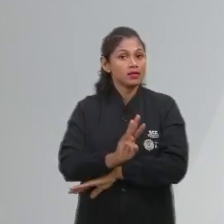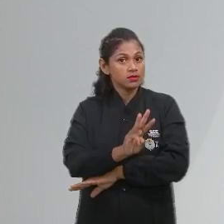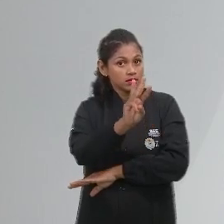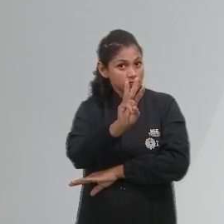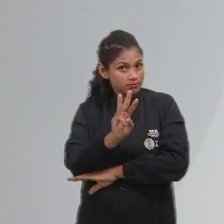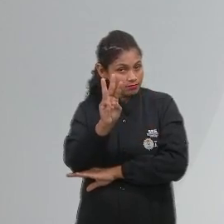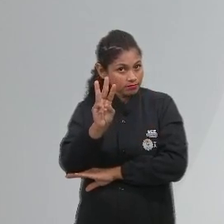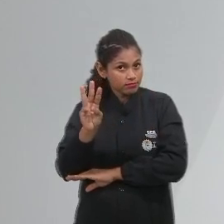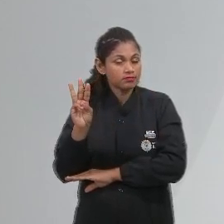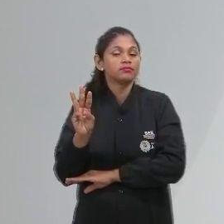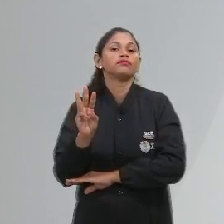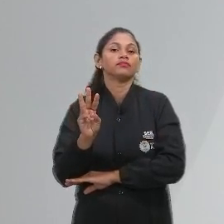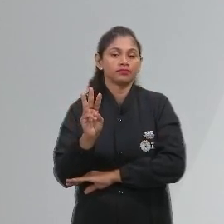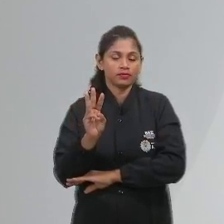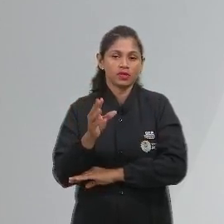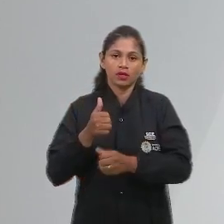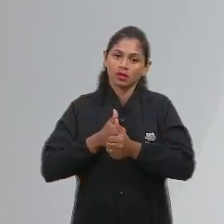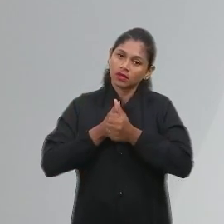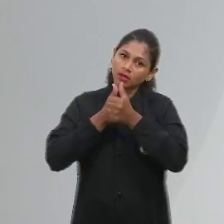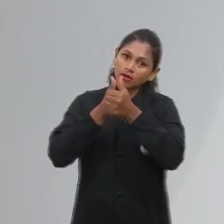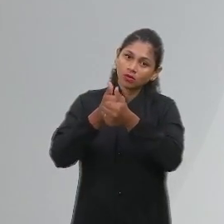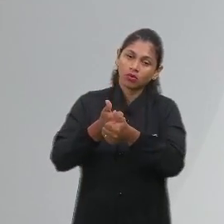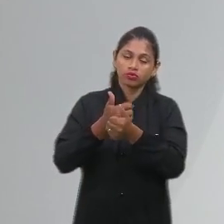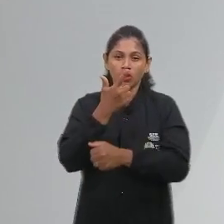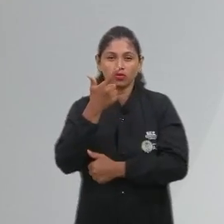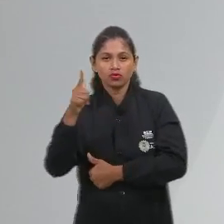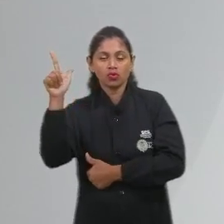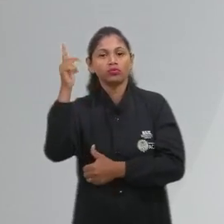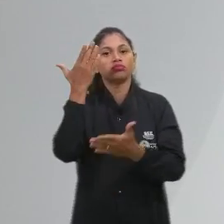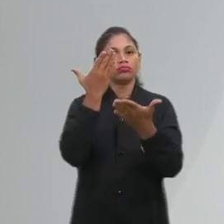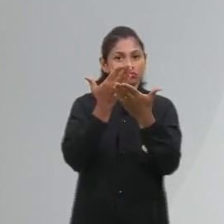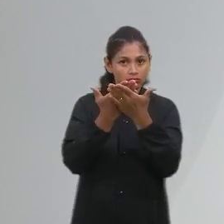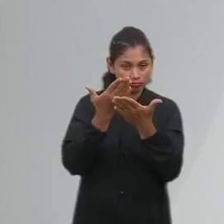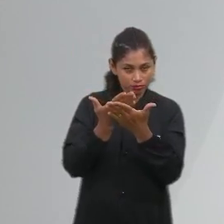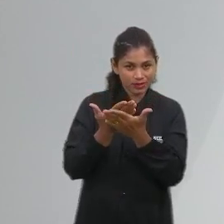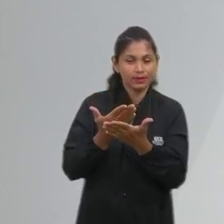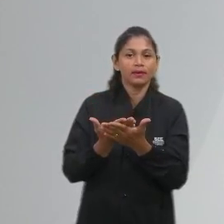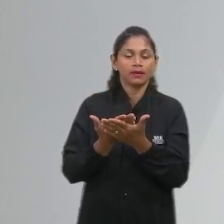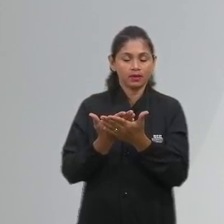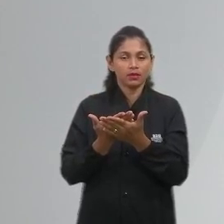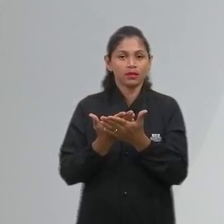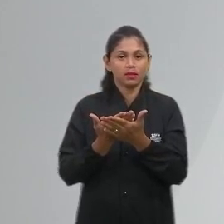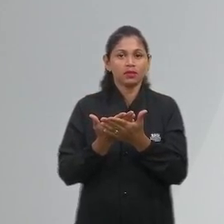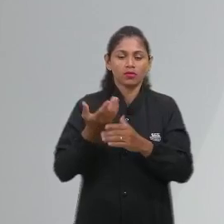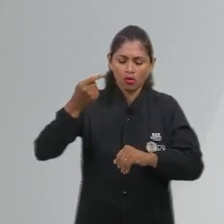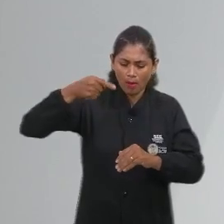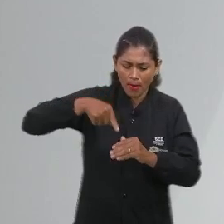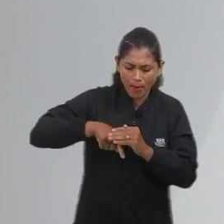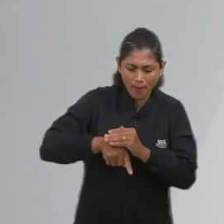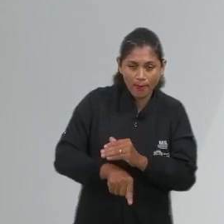a nossa plataforma e acompanhar as outras videoaulas das rotas de